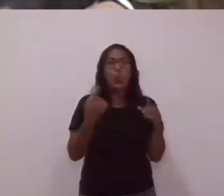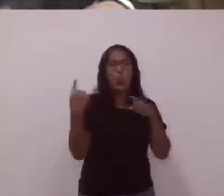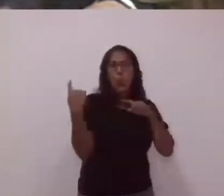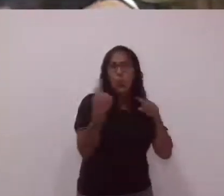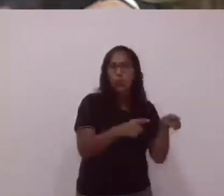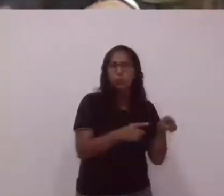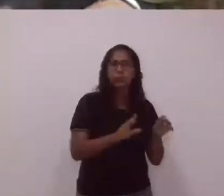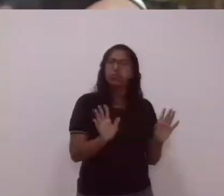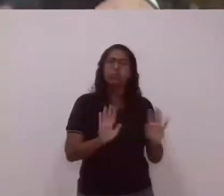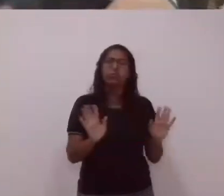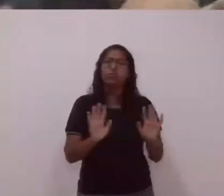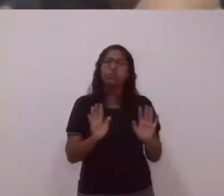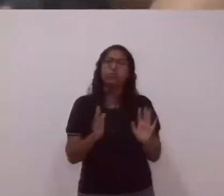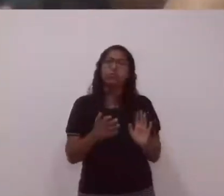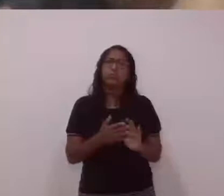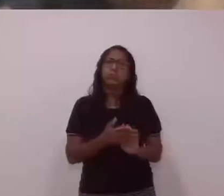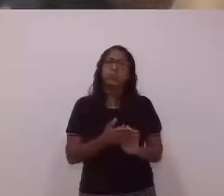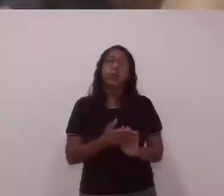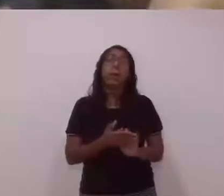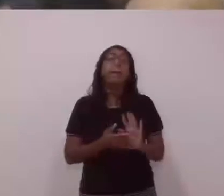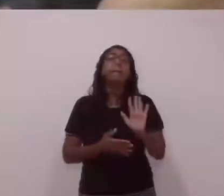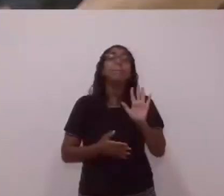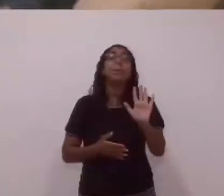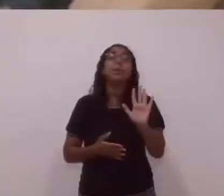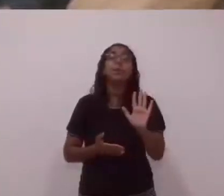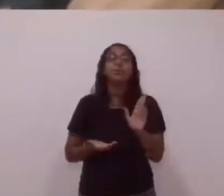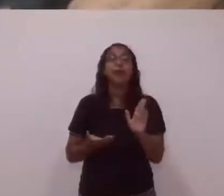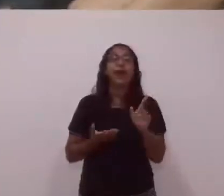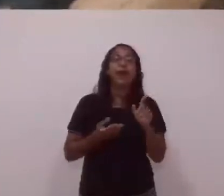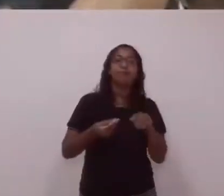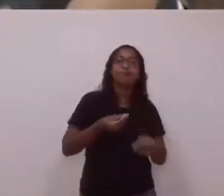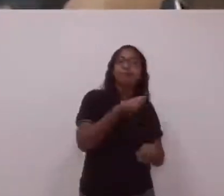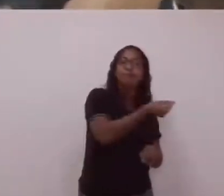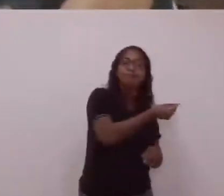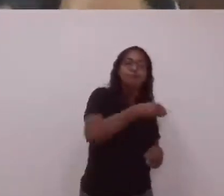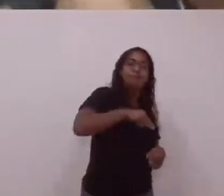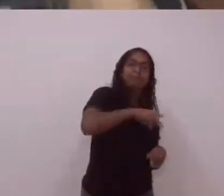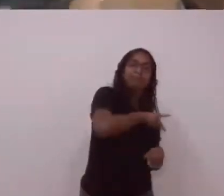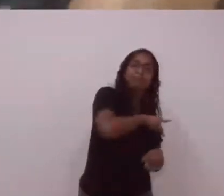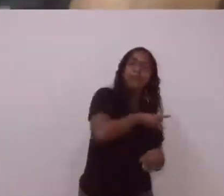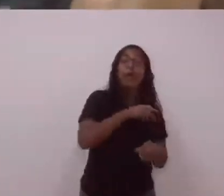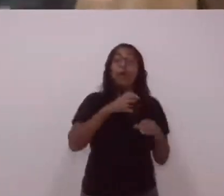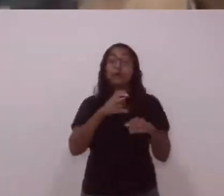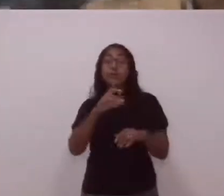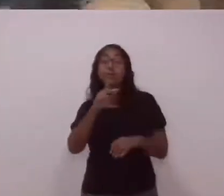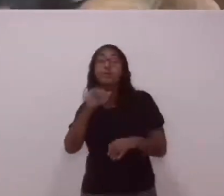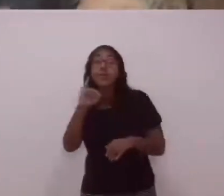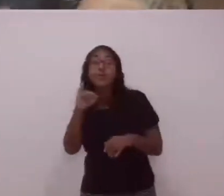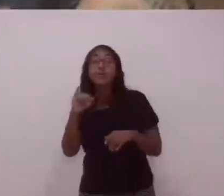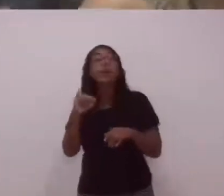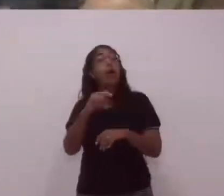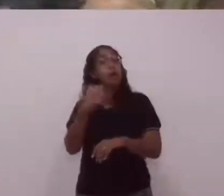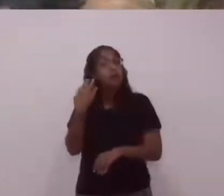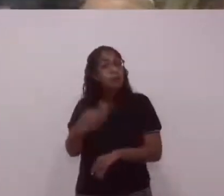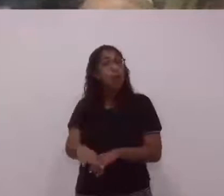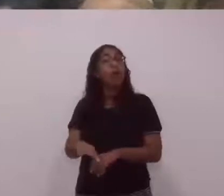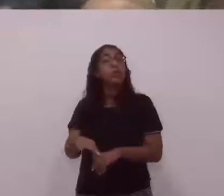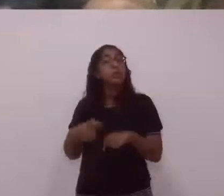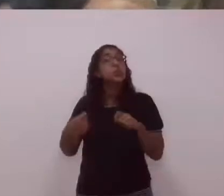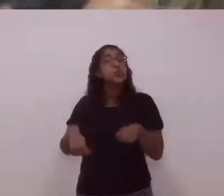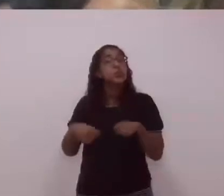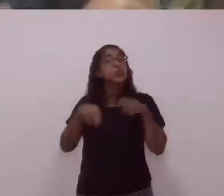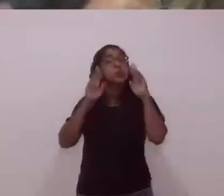o que eu quero falar é que ambos os processos eles estão corretos e que tem que ser respeitado o voto de cada um